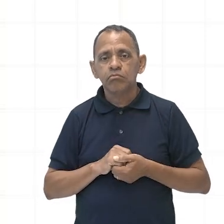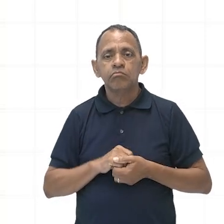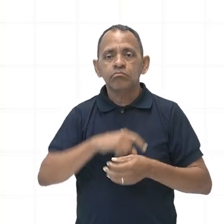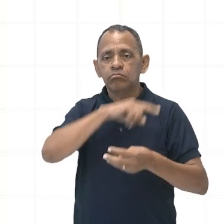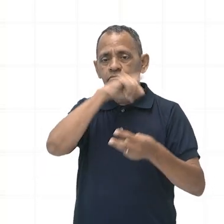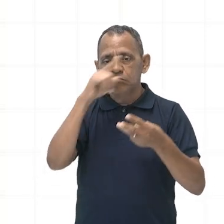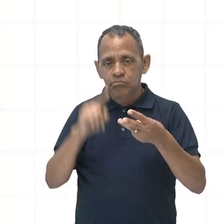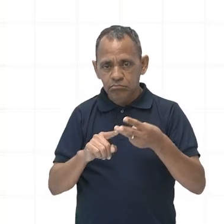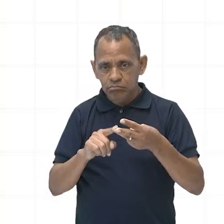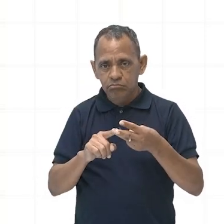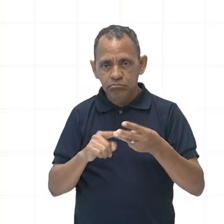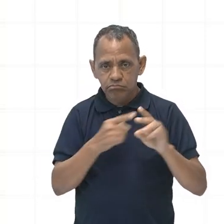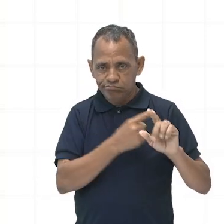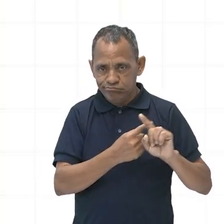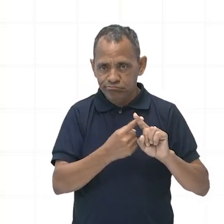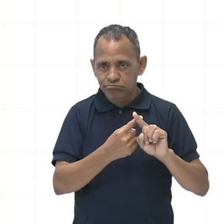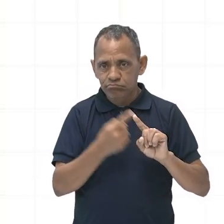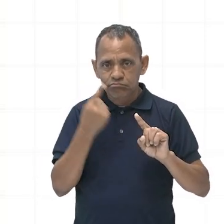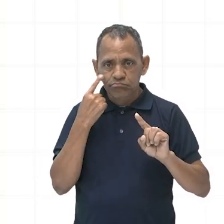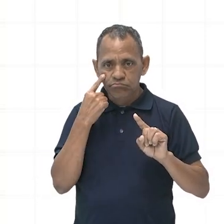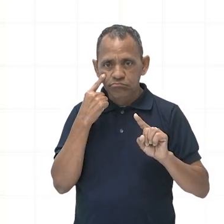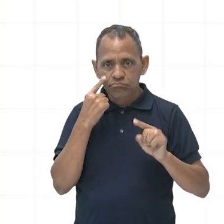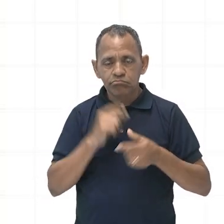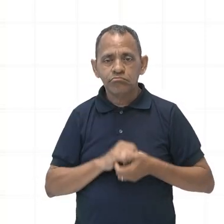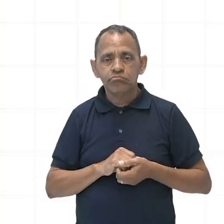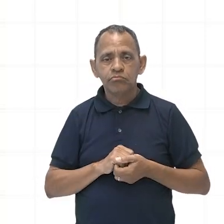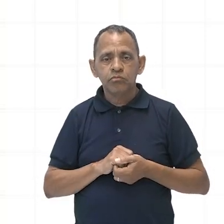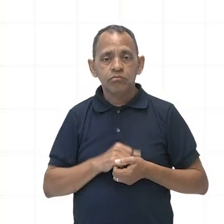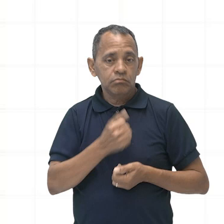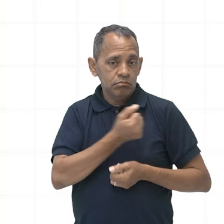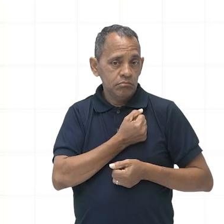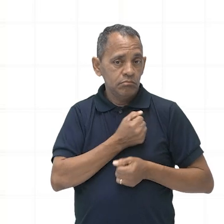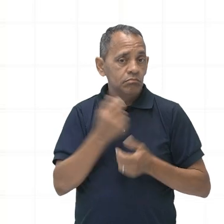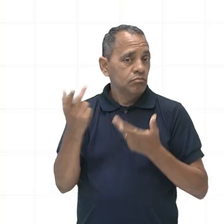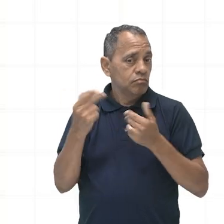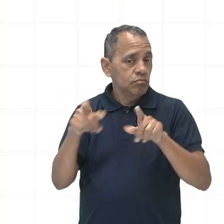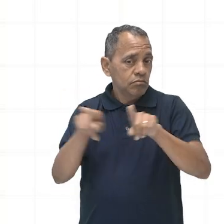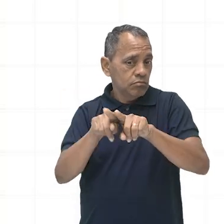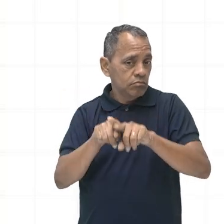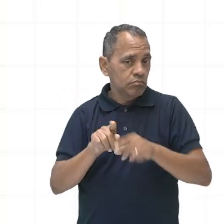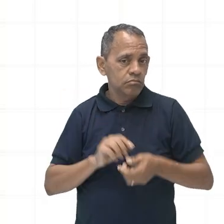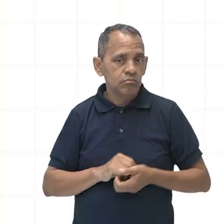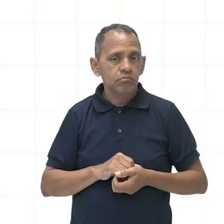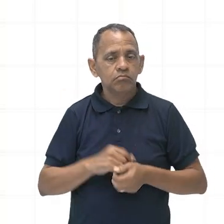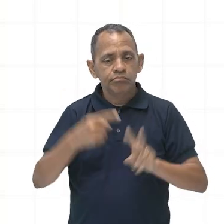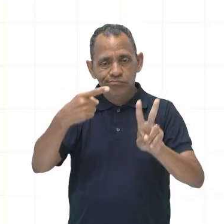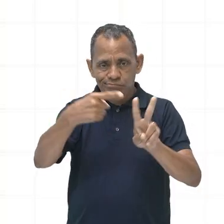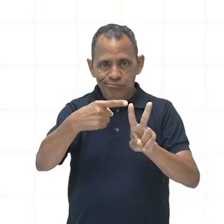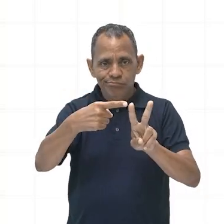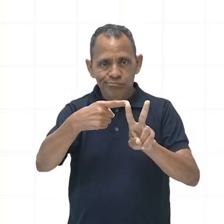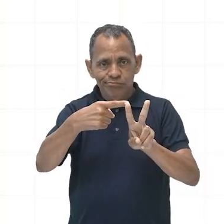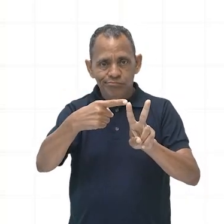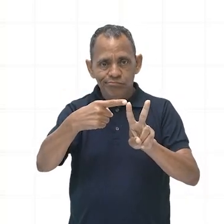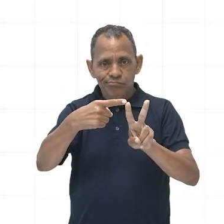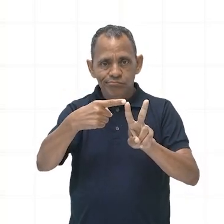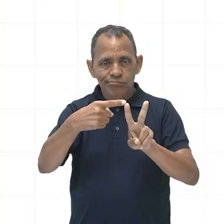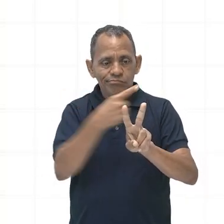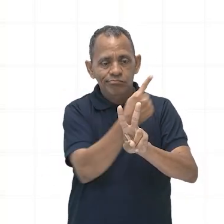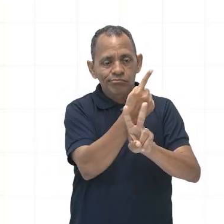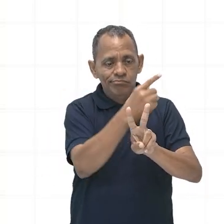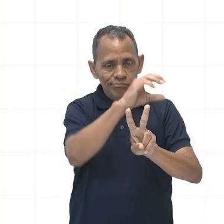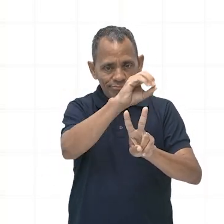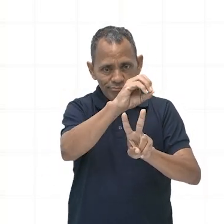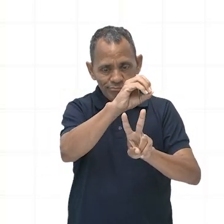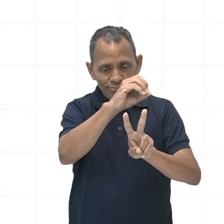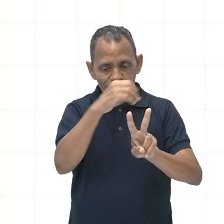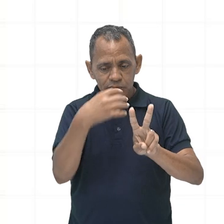3. Observe que os índices são iguais. Então, vai ficar aqui, ó, raiz décima